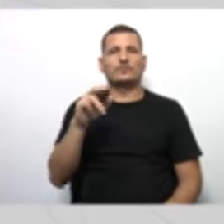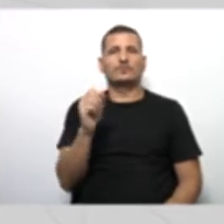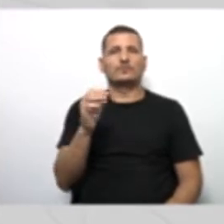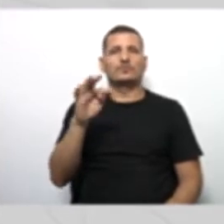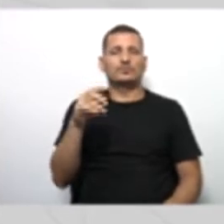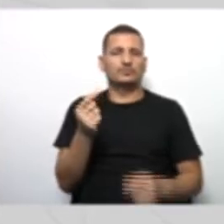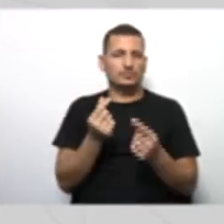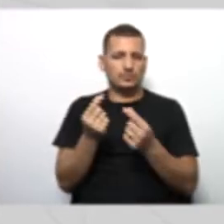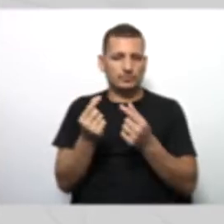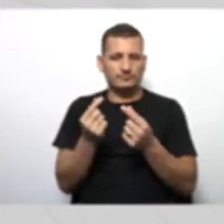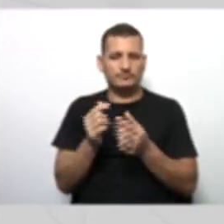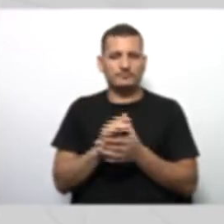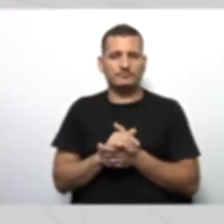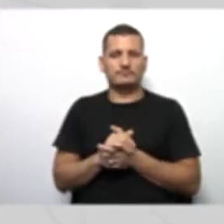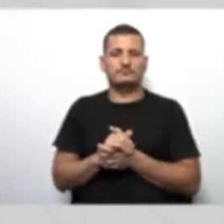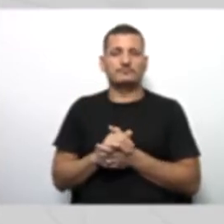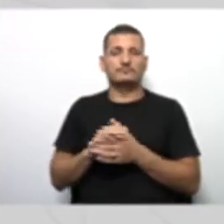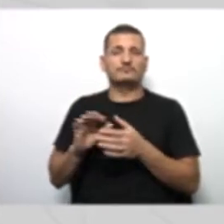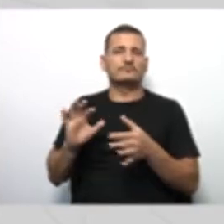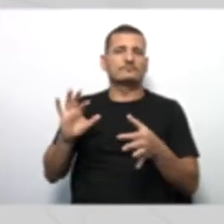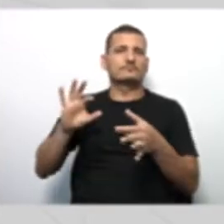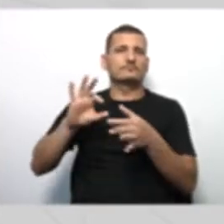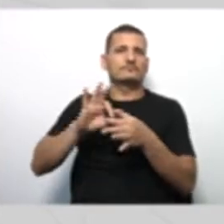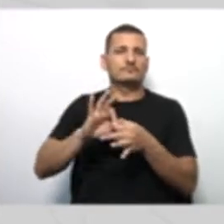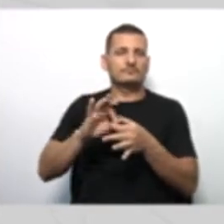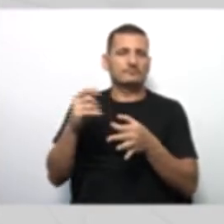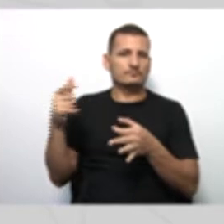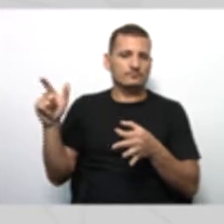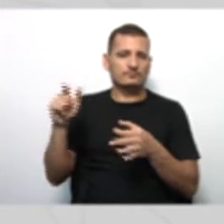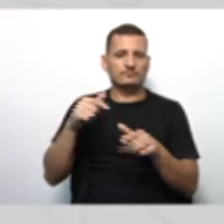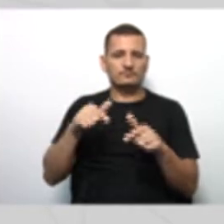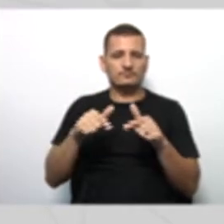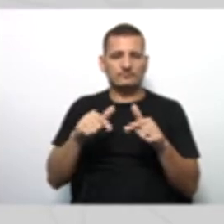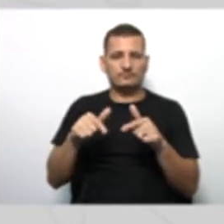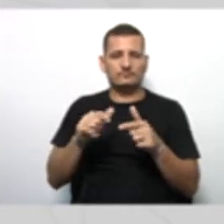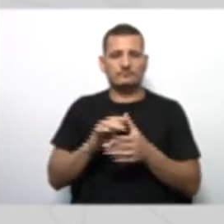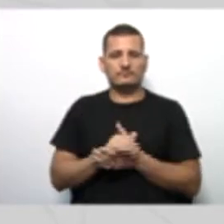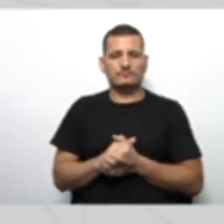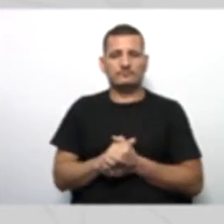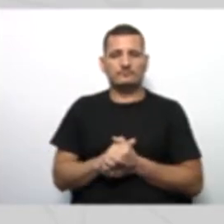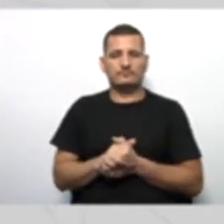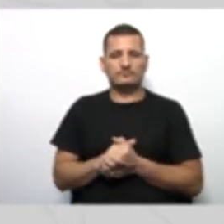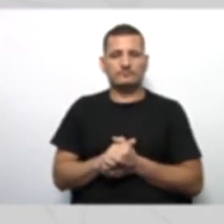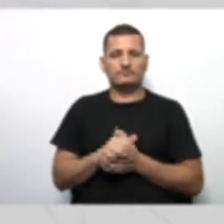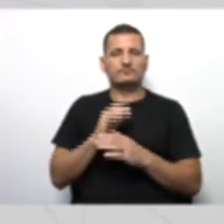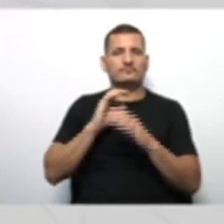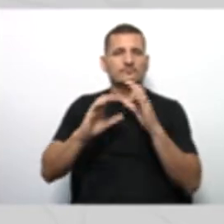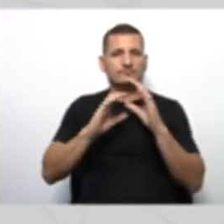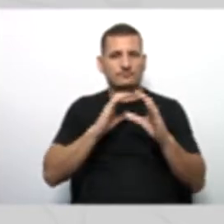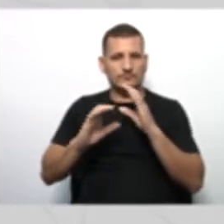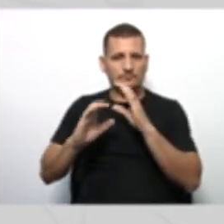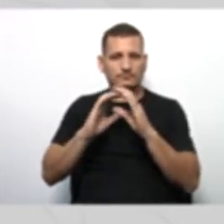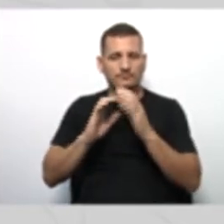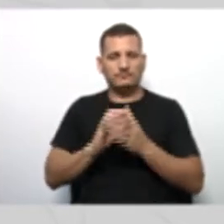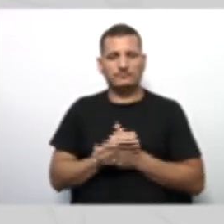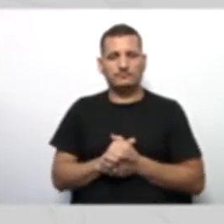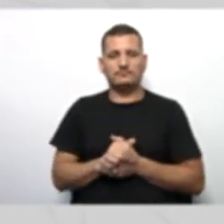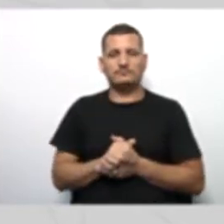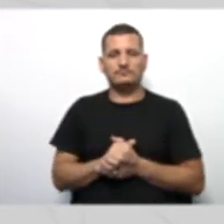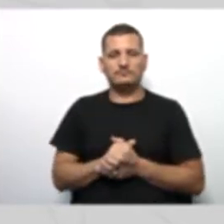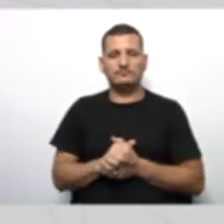deve decidir sobre. Aí envolve tudo isso aqui, tá, gente? Todas essas áreas, o escopo do meu